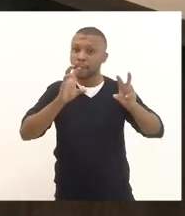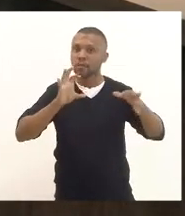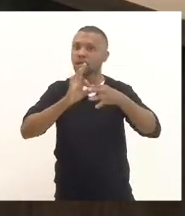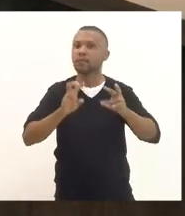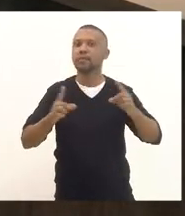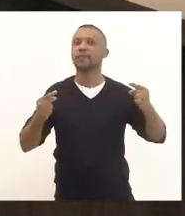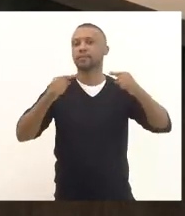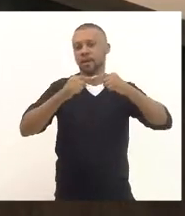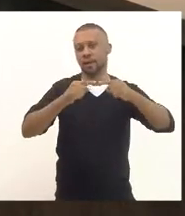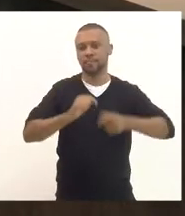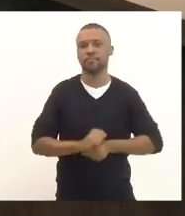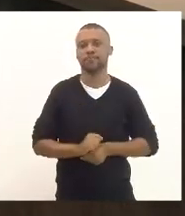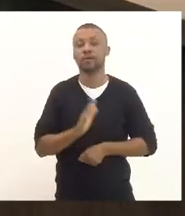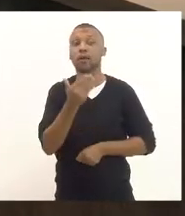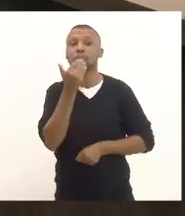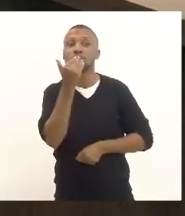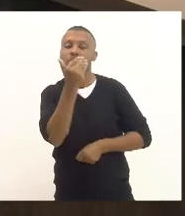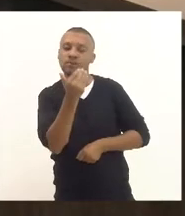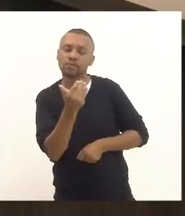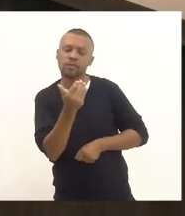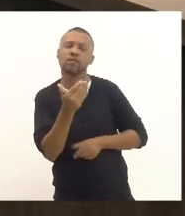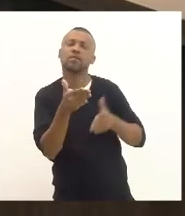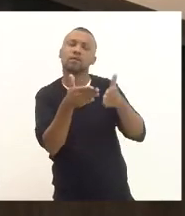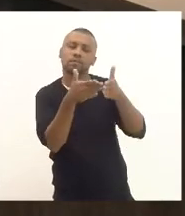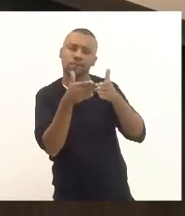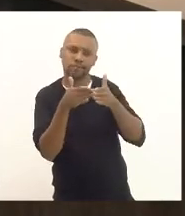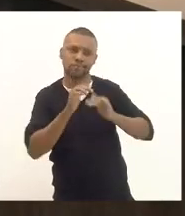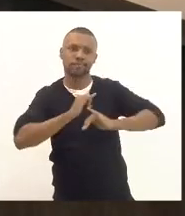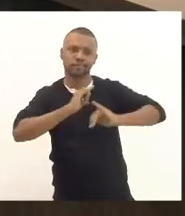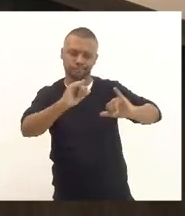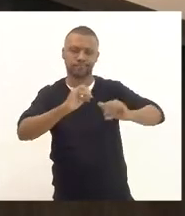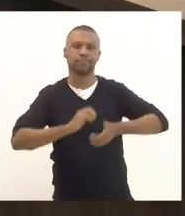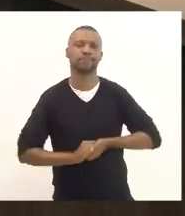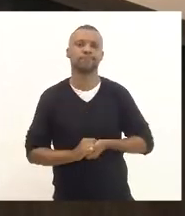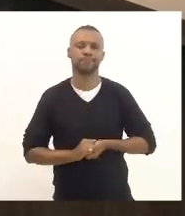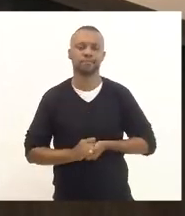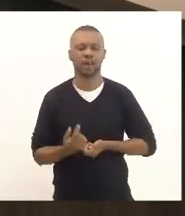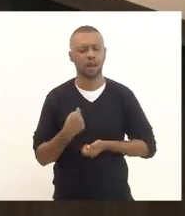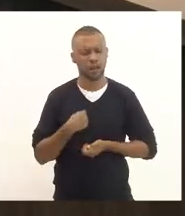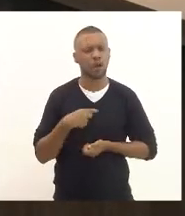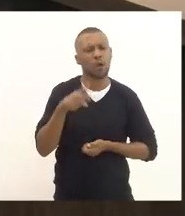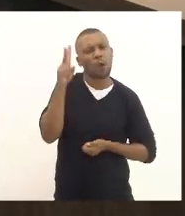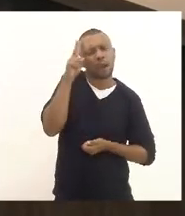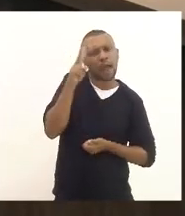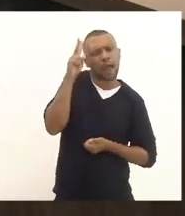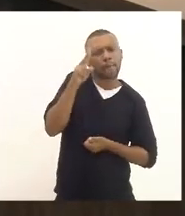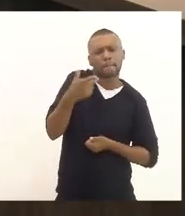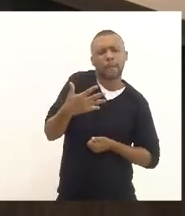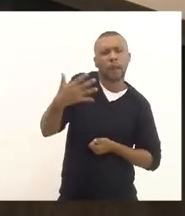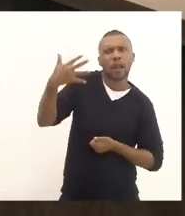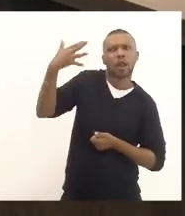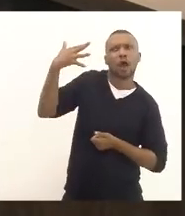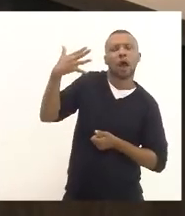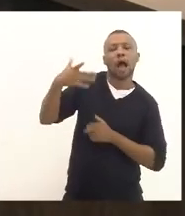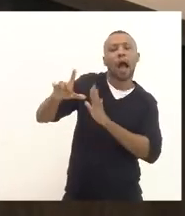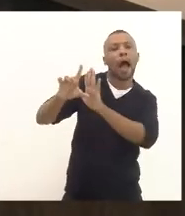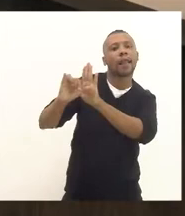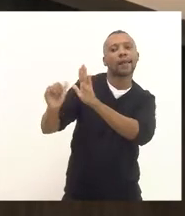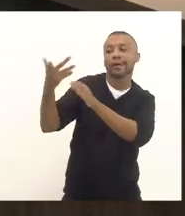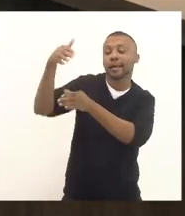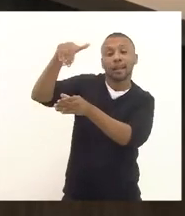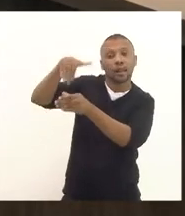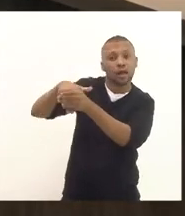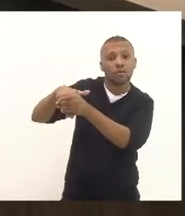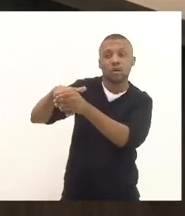a solicitação verbal eu lendo a combinação da legislação eleitoral